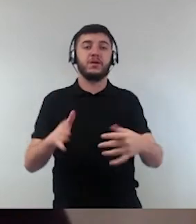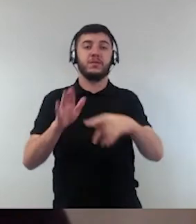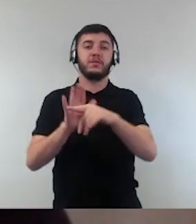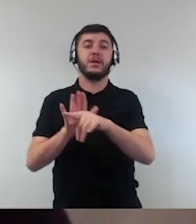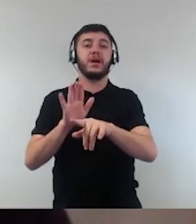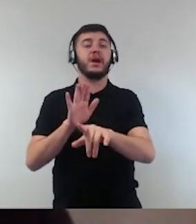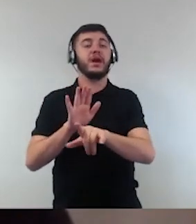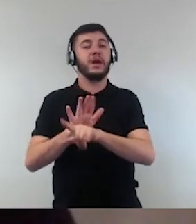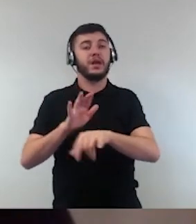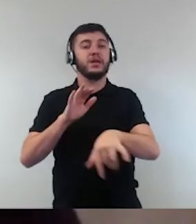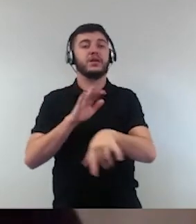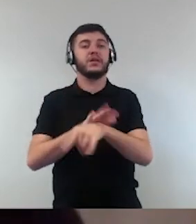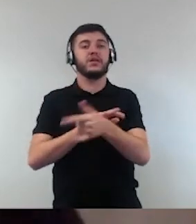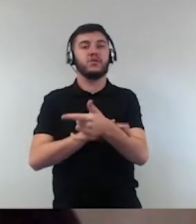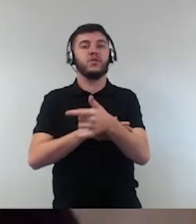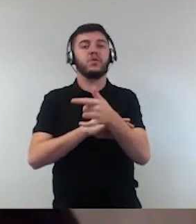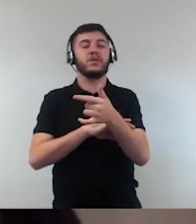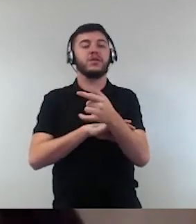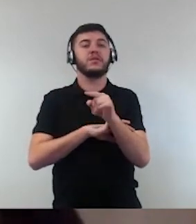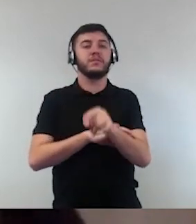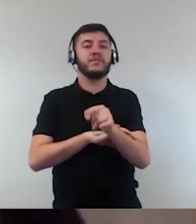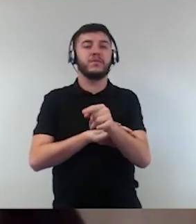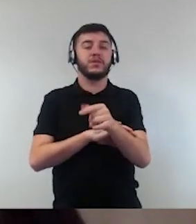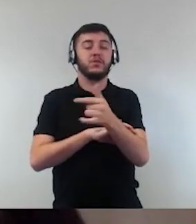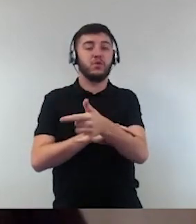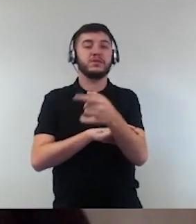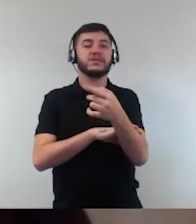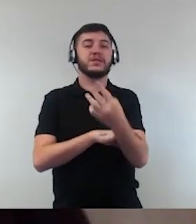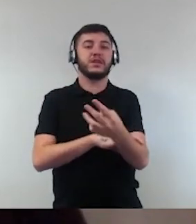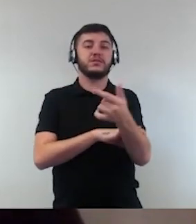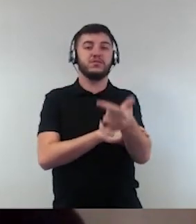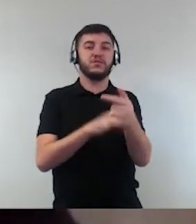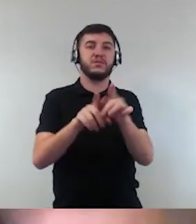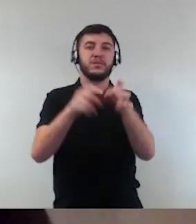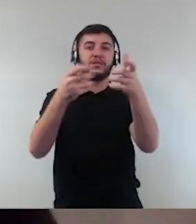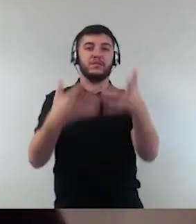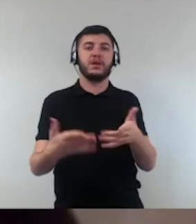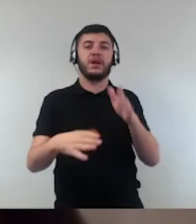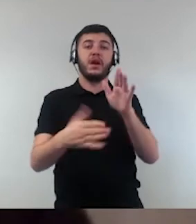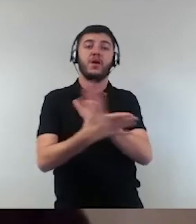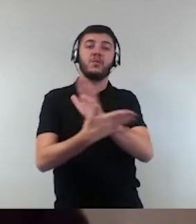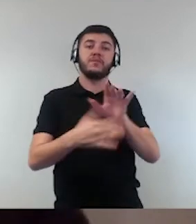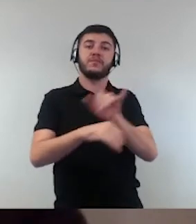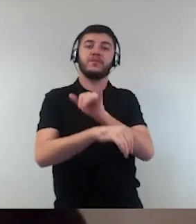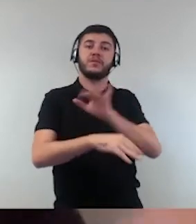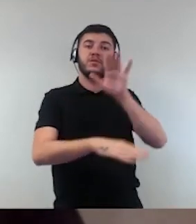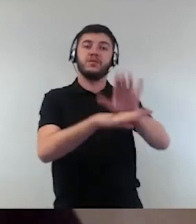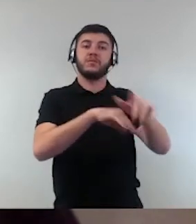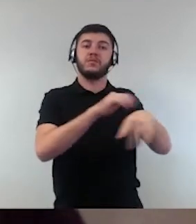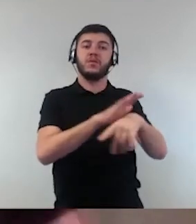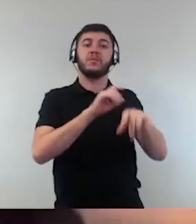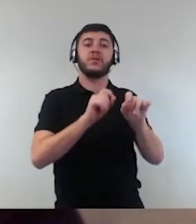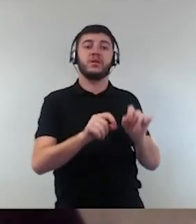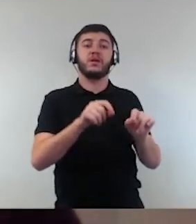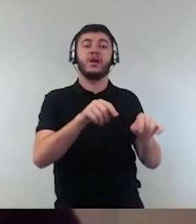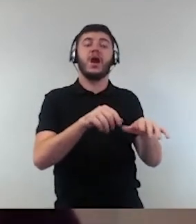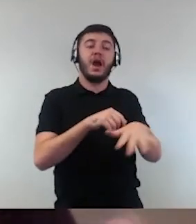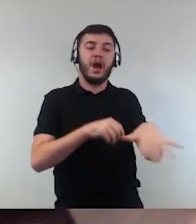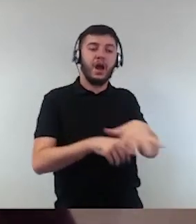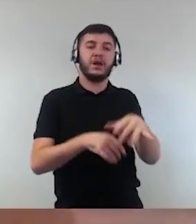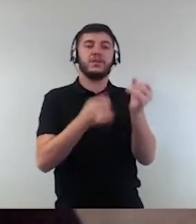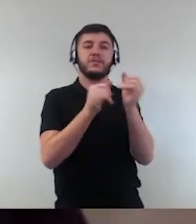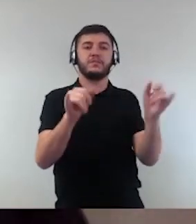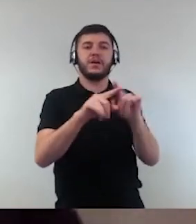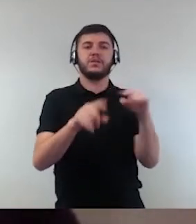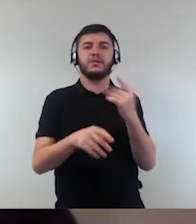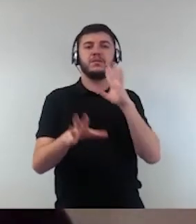com algumas saídas, é óbvio, para o setor elétrico, mas quando se trata de um PLS tão debatido, um setor muito técnico,